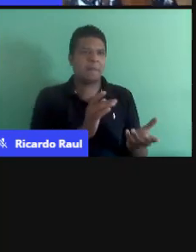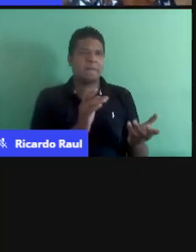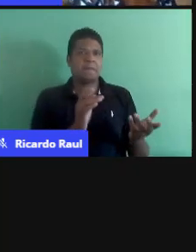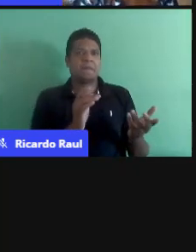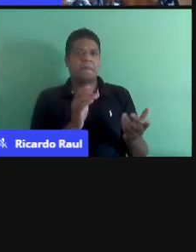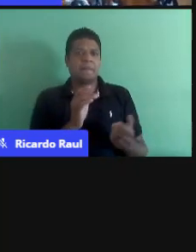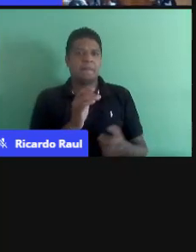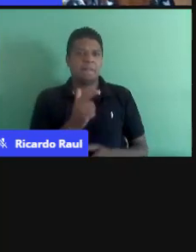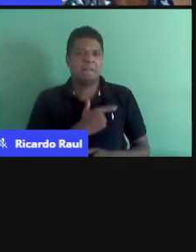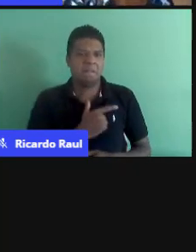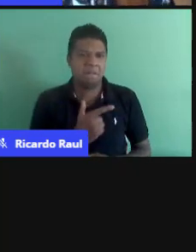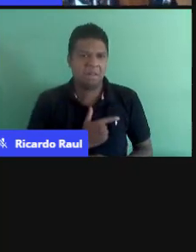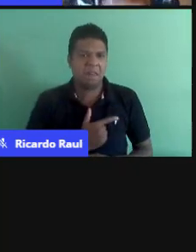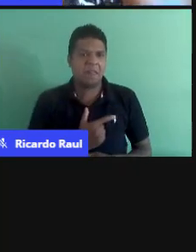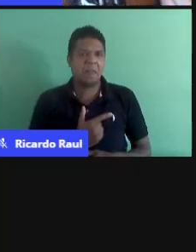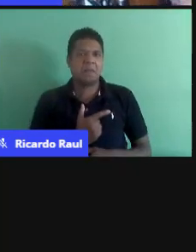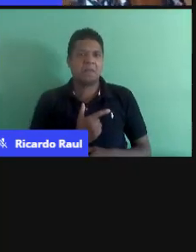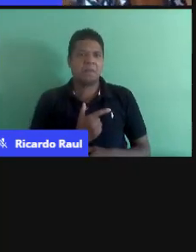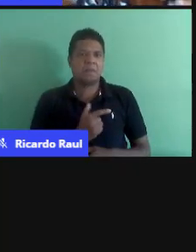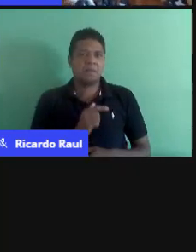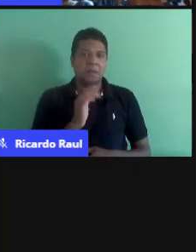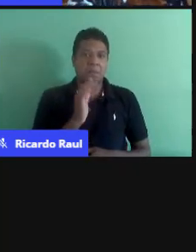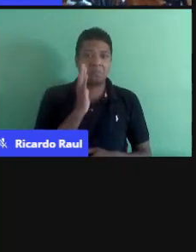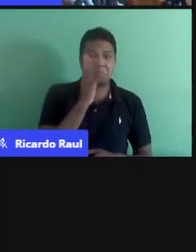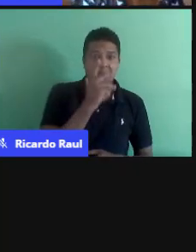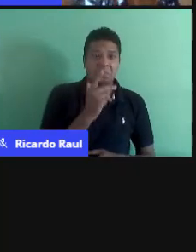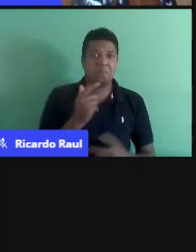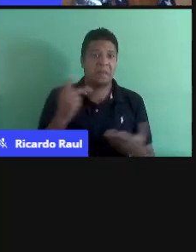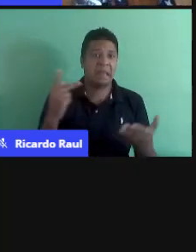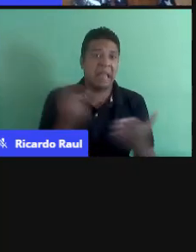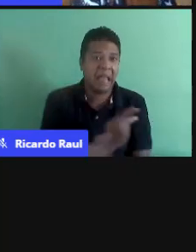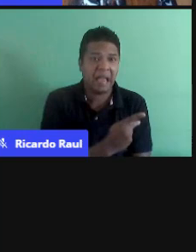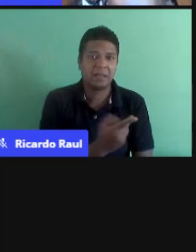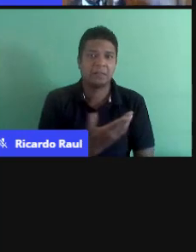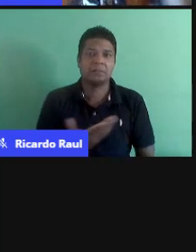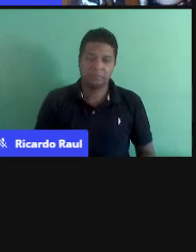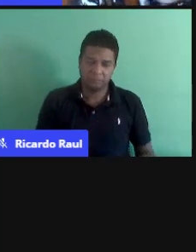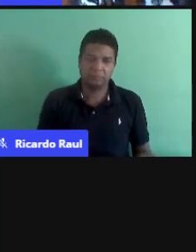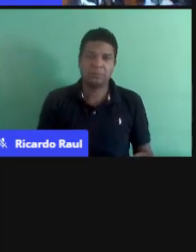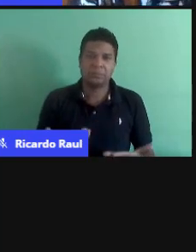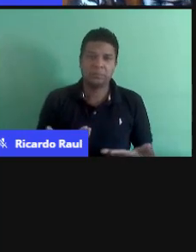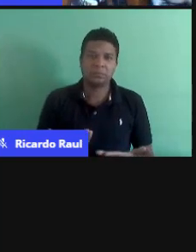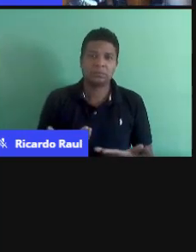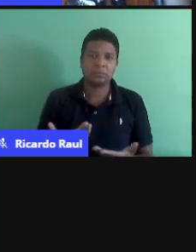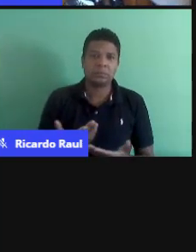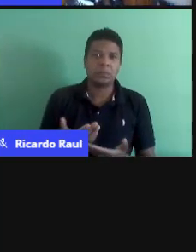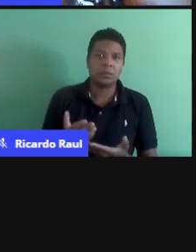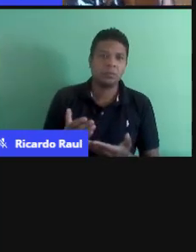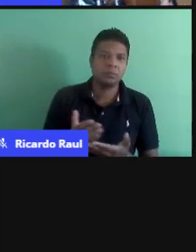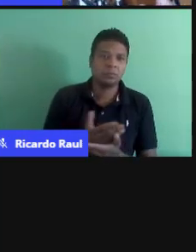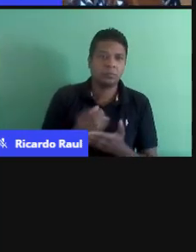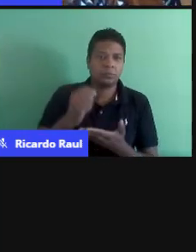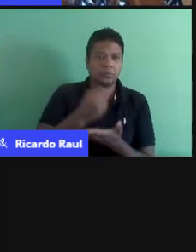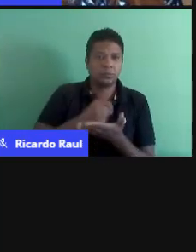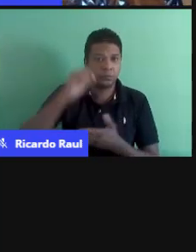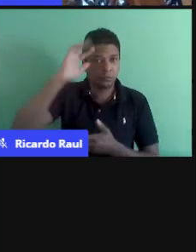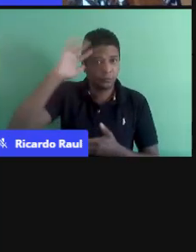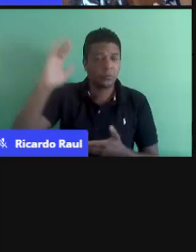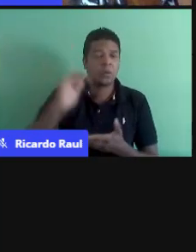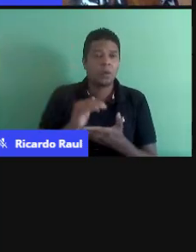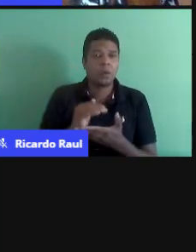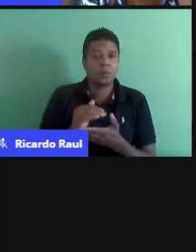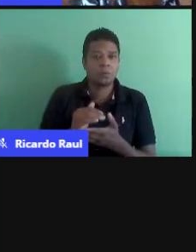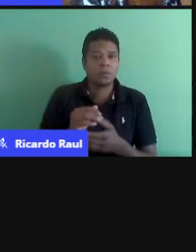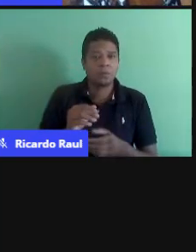está errado, né? Então, é algo que os autores têm colocado bastante, né? Que a valorização